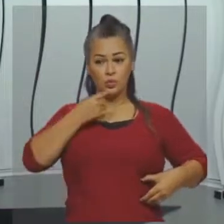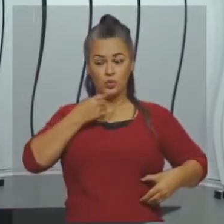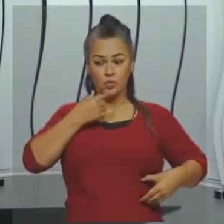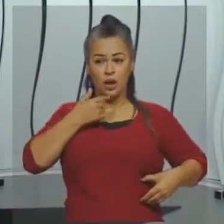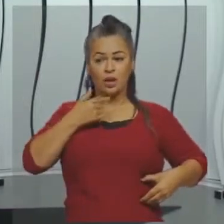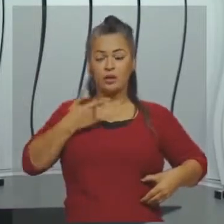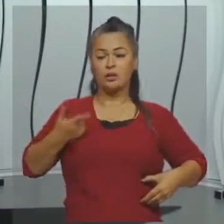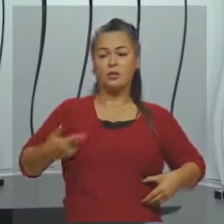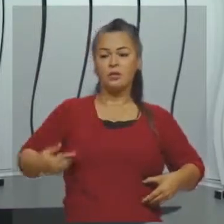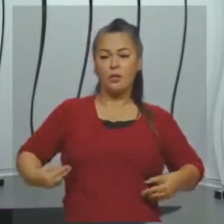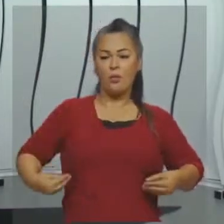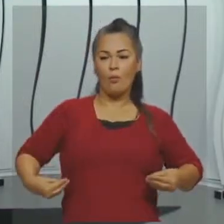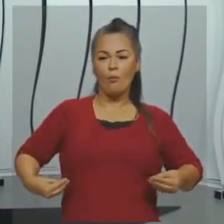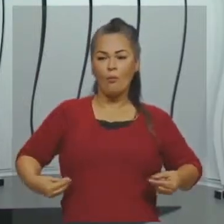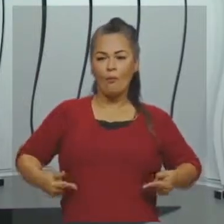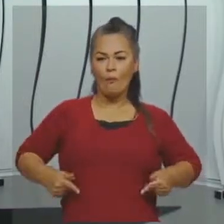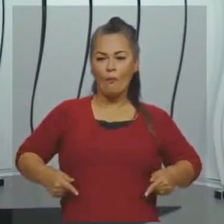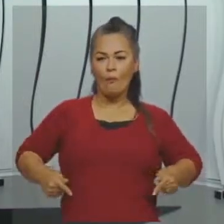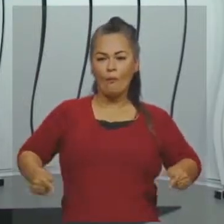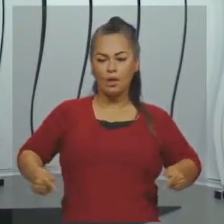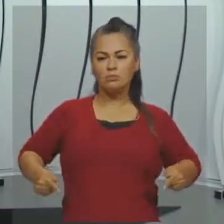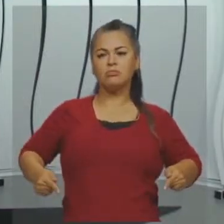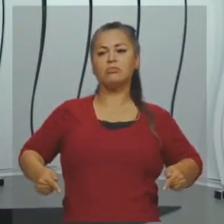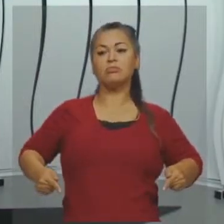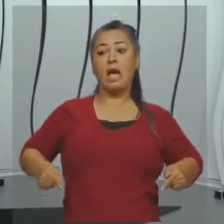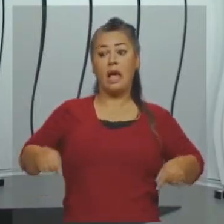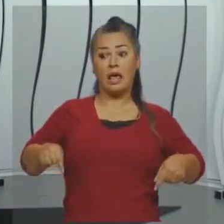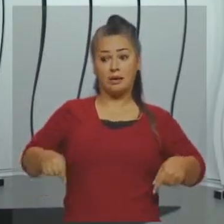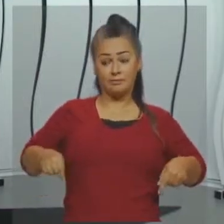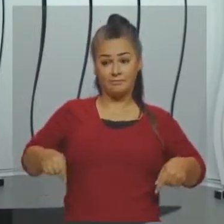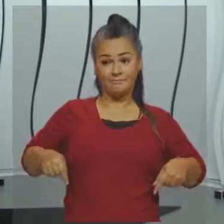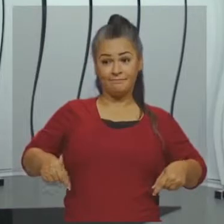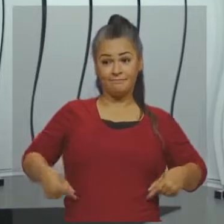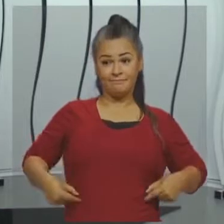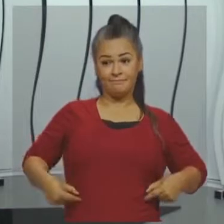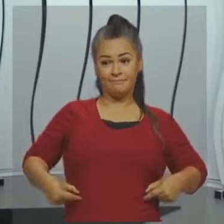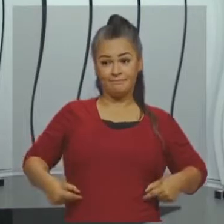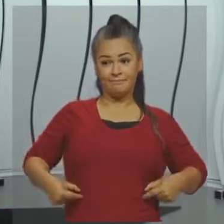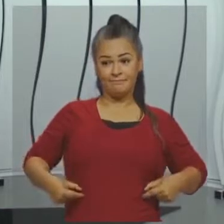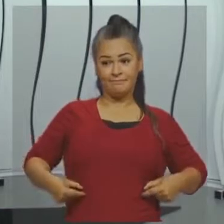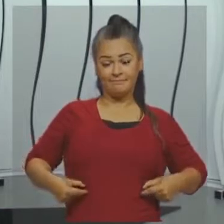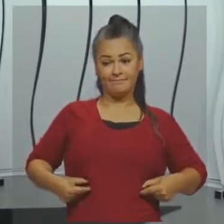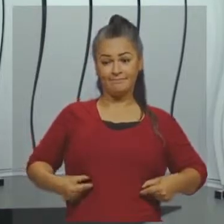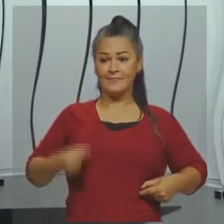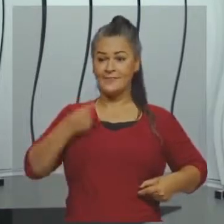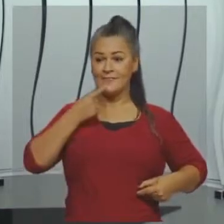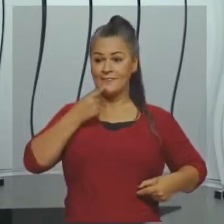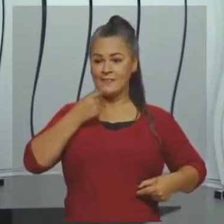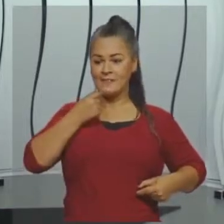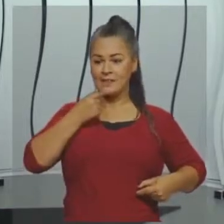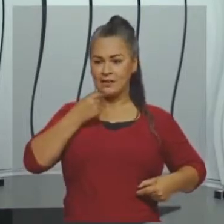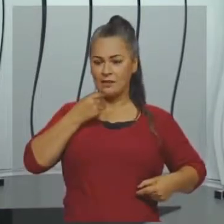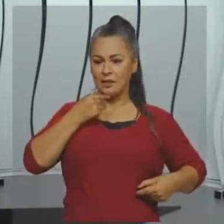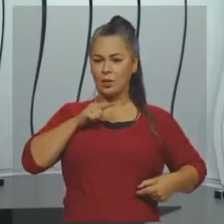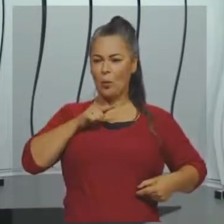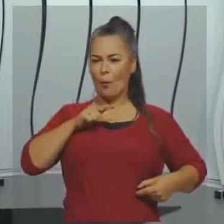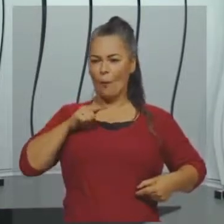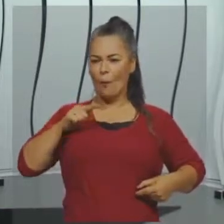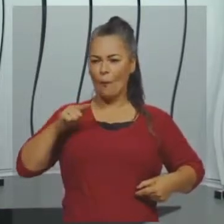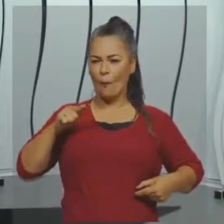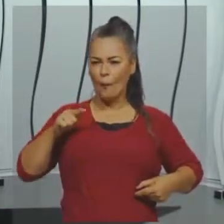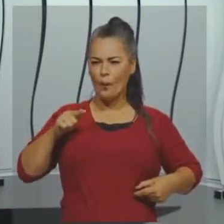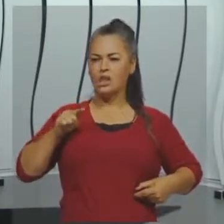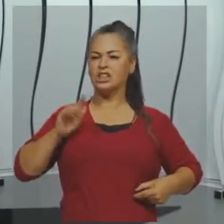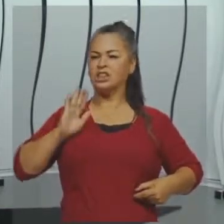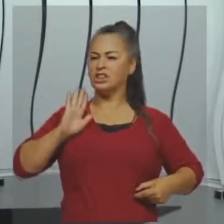no rim através da artéria renal. E aí, ao sair do rim, esse sangue filtrado, ou seja, esse sangue que